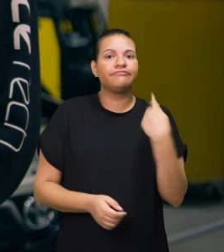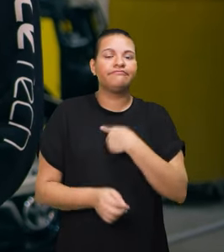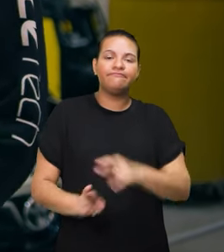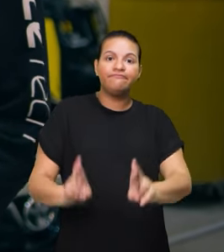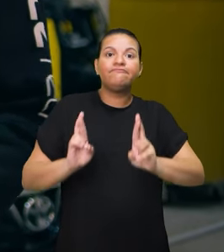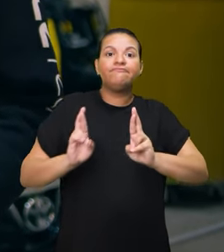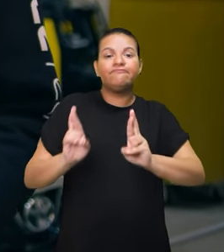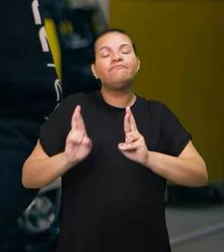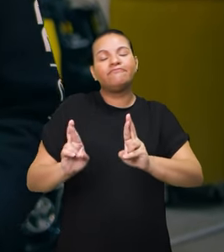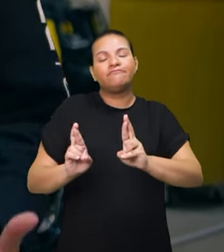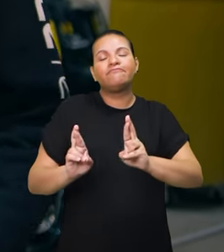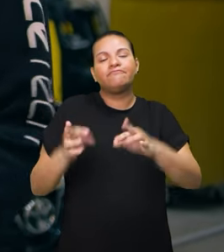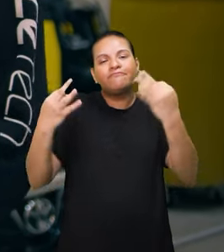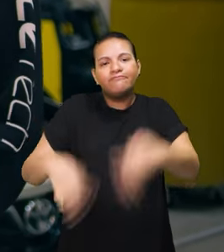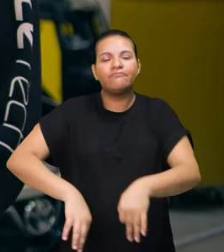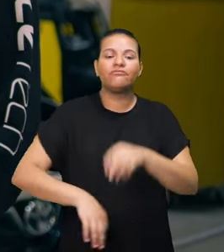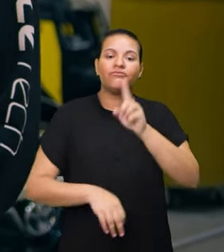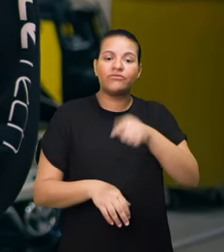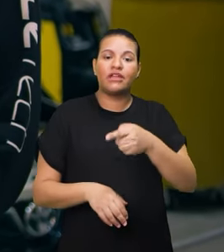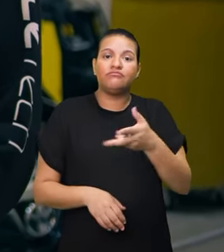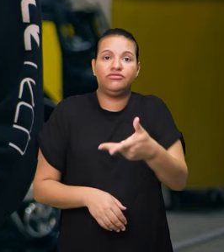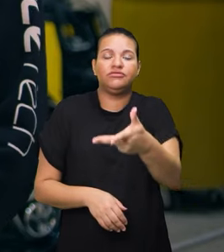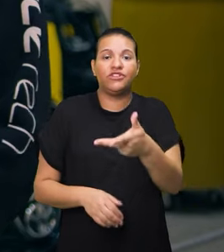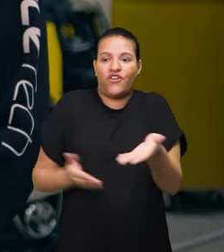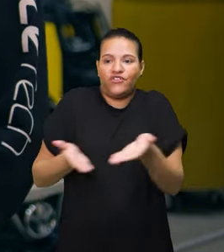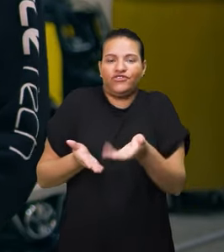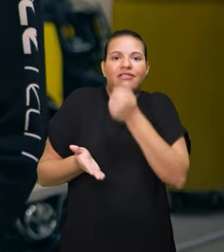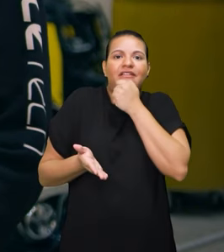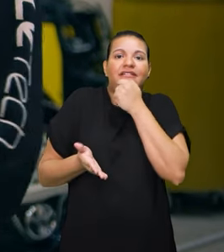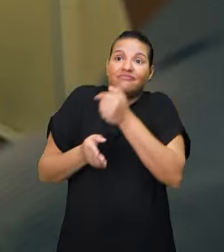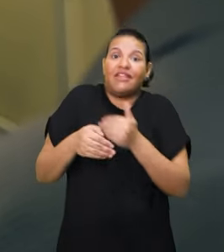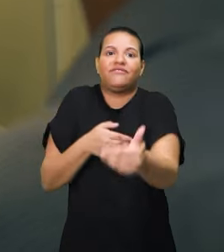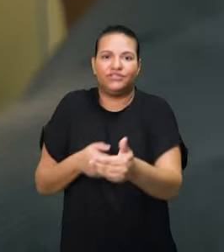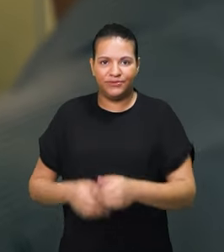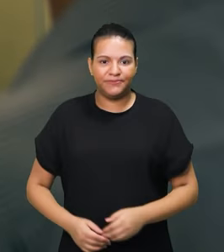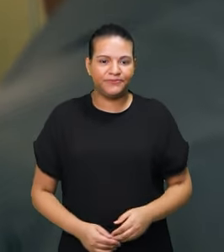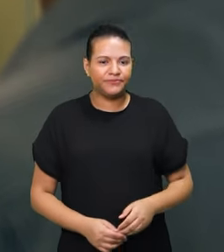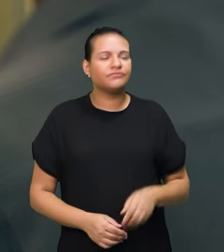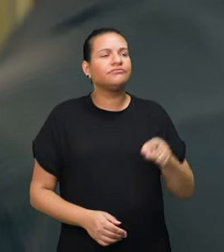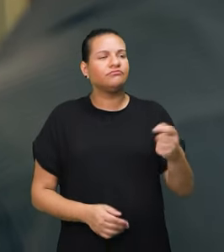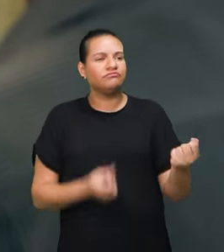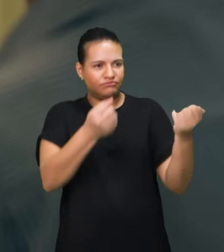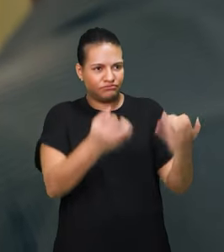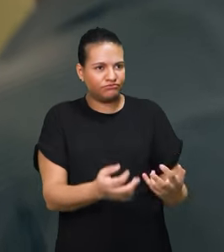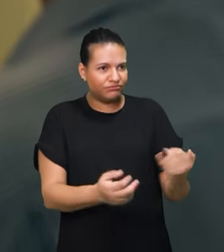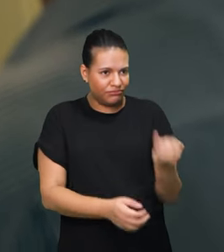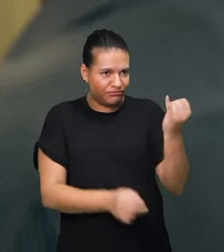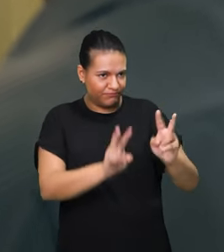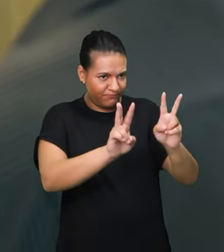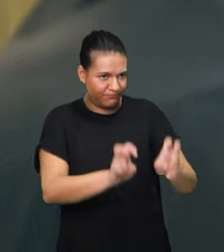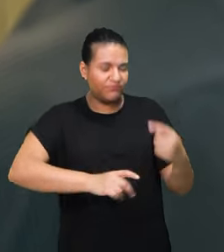né que seja uma coisa muito assim à frente daquilo que eles têm hoje sim porque você falou na sala do